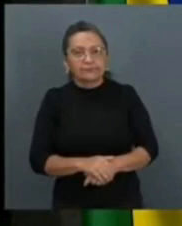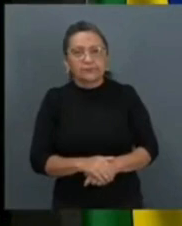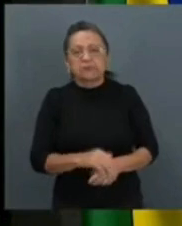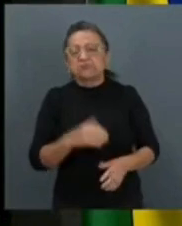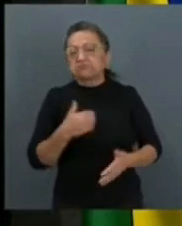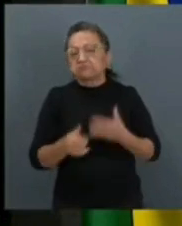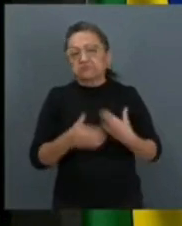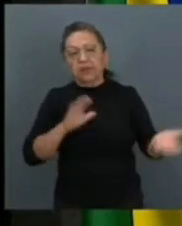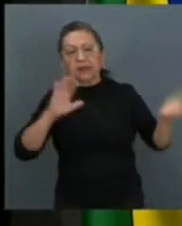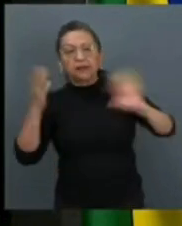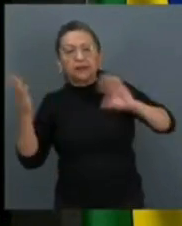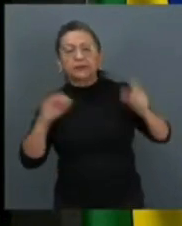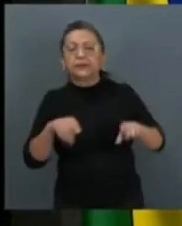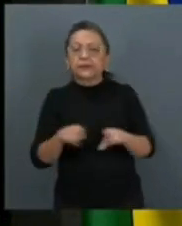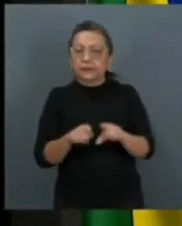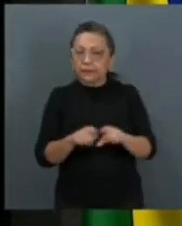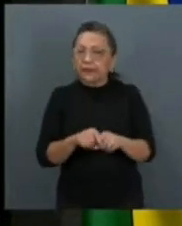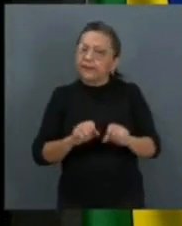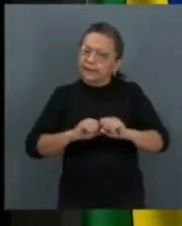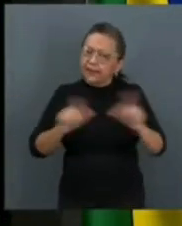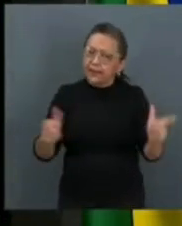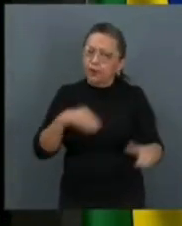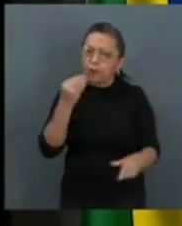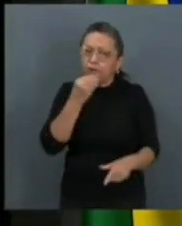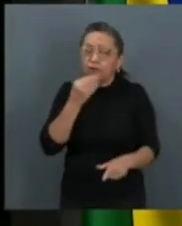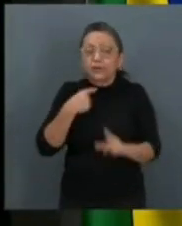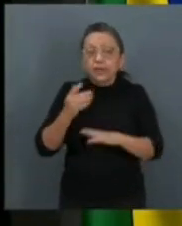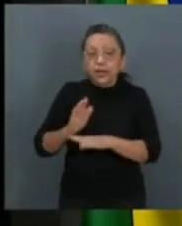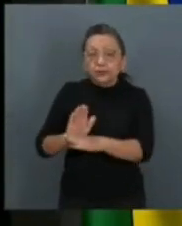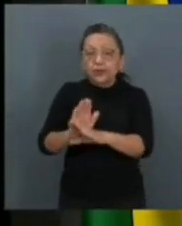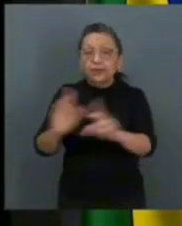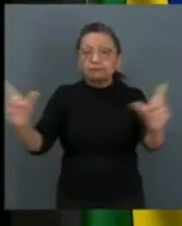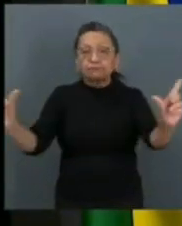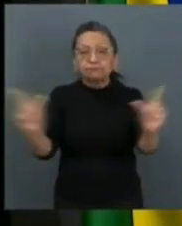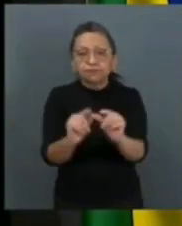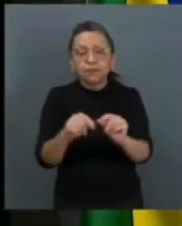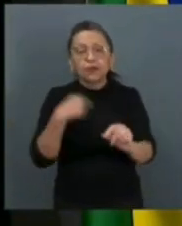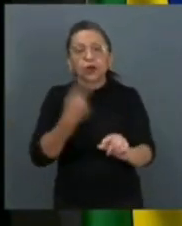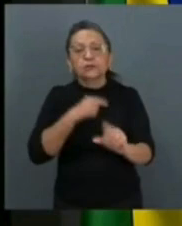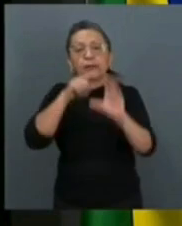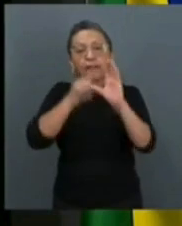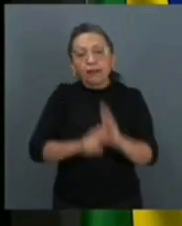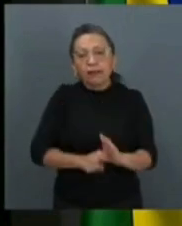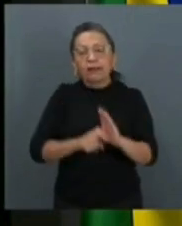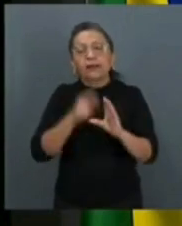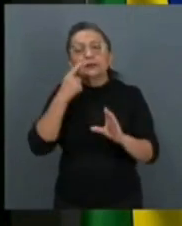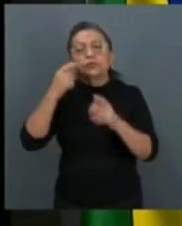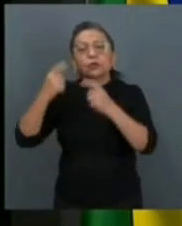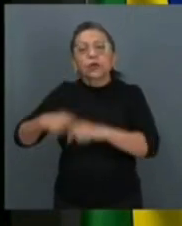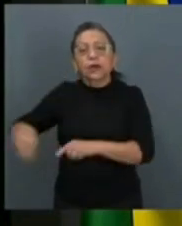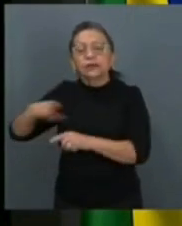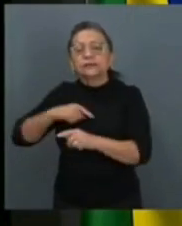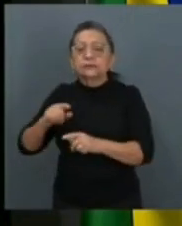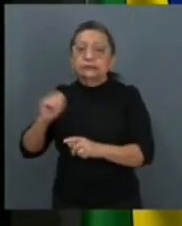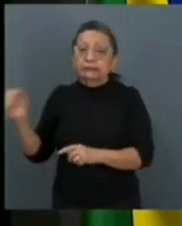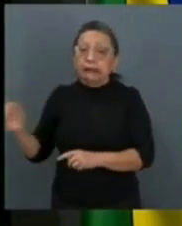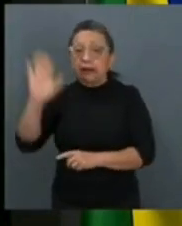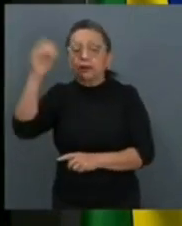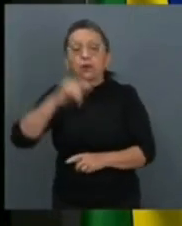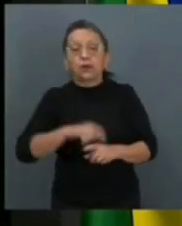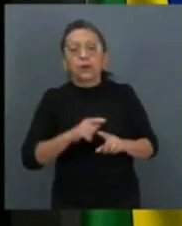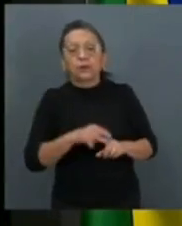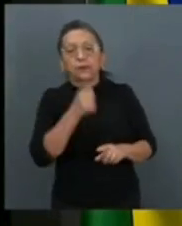clima. Além, é claro, de ajudarem a reduzir nossa dependência de fontes poluentes e caras, como é o